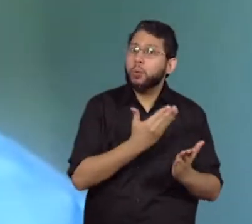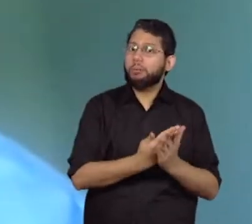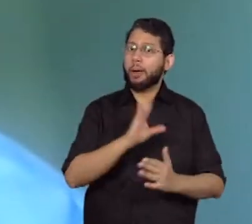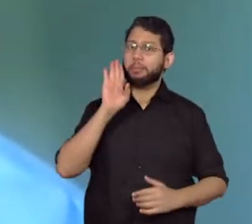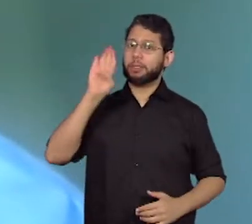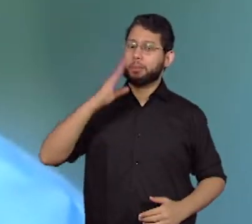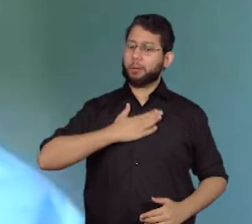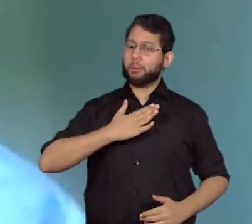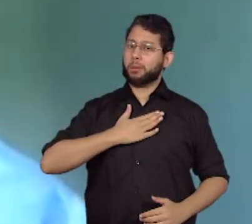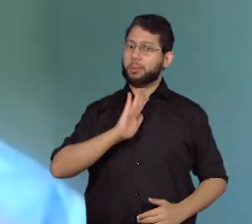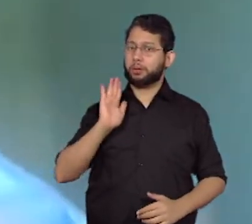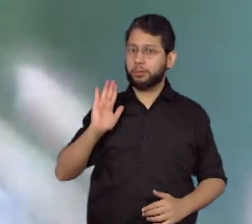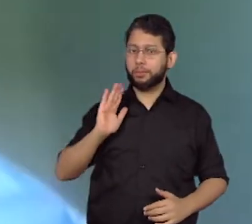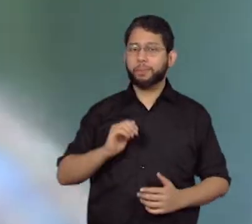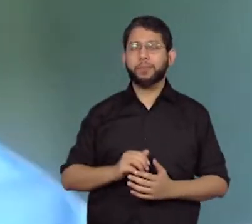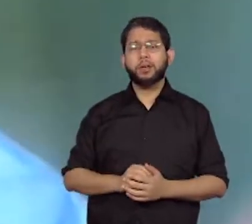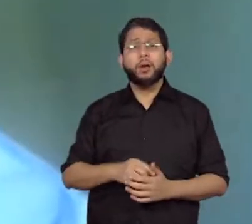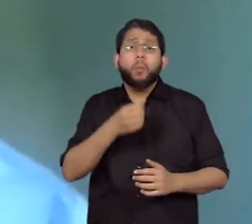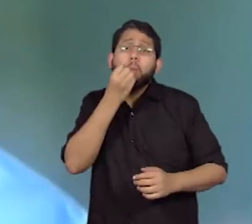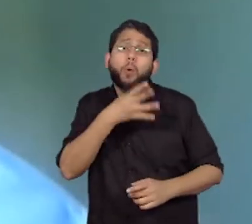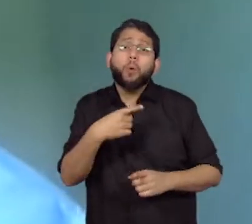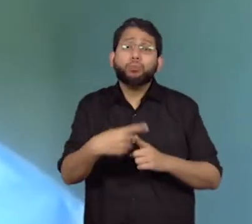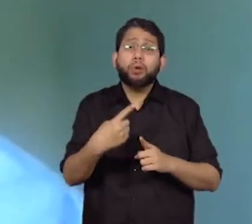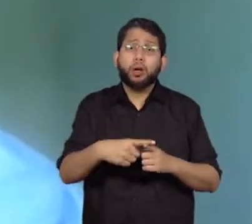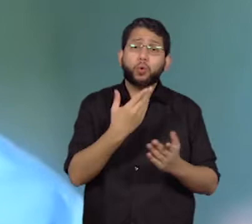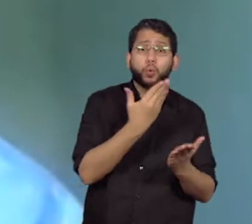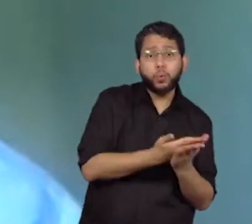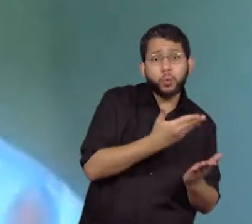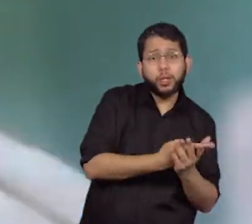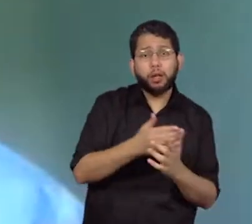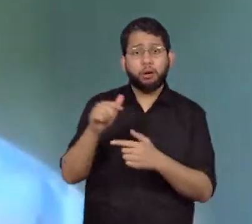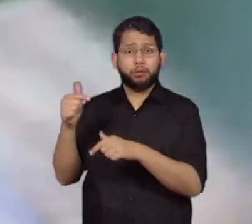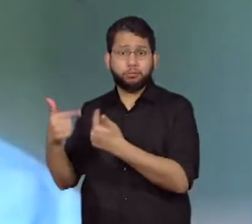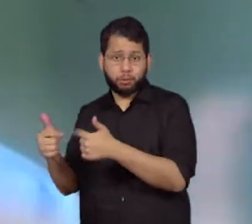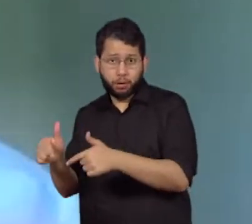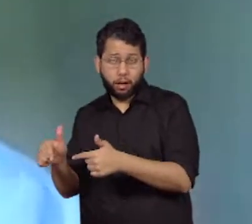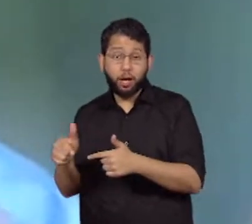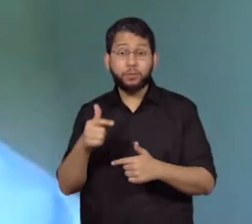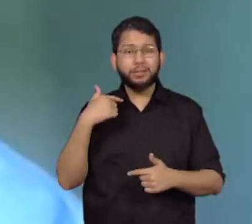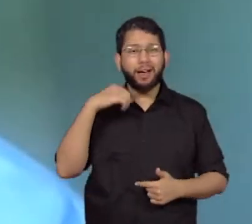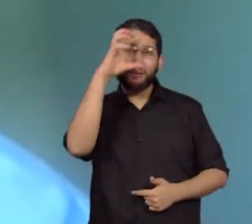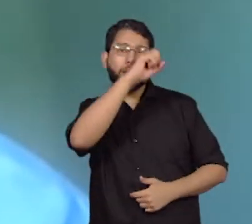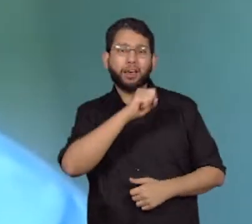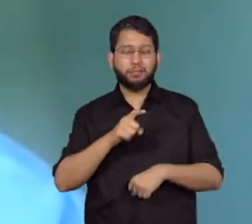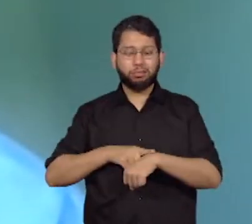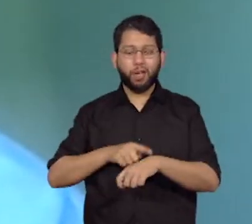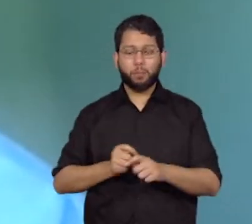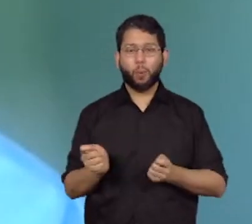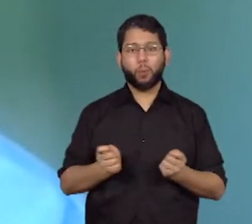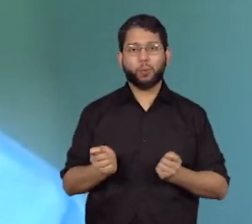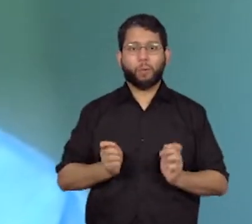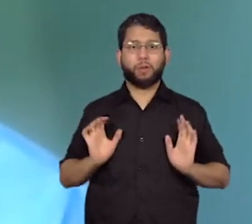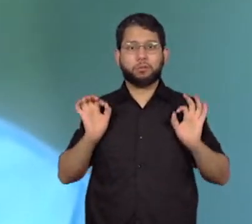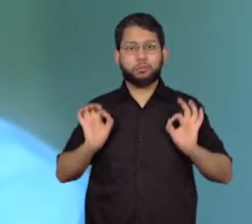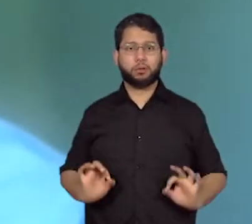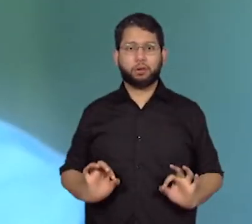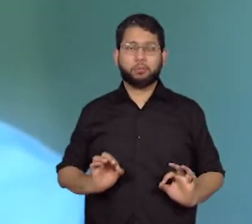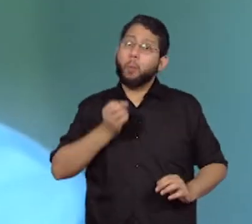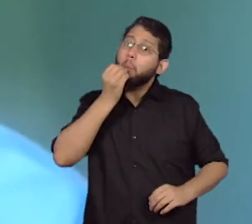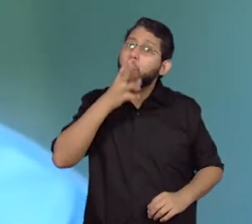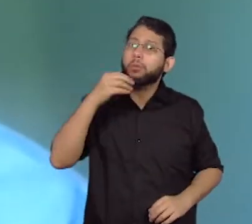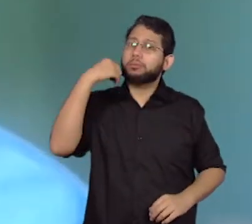a minha prioridade. Primeiro, você aprende a gerir o tempo muito bem, e quando você faz várias coisas, você melhora a sua gestão de tempo.